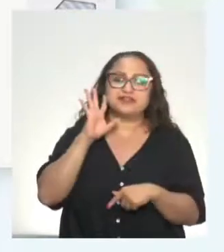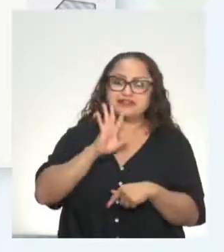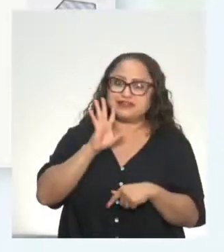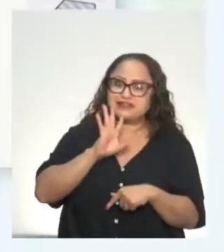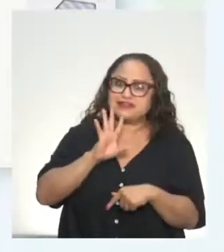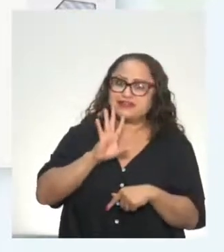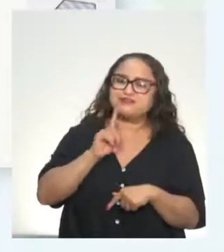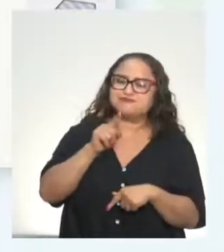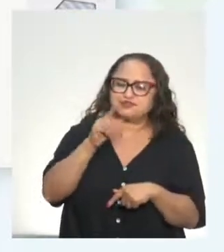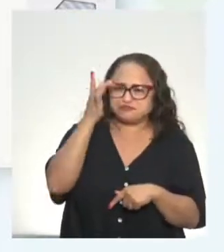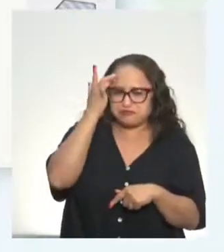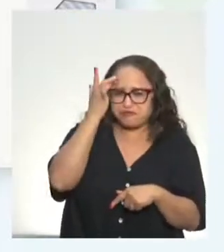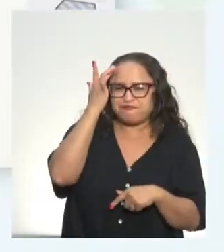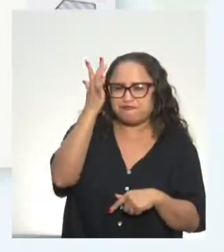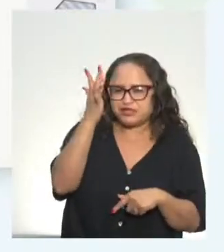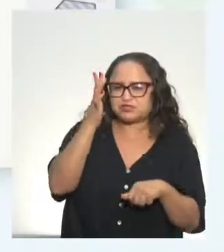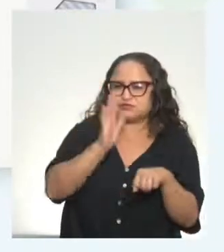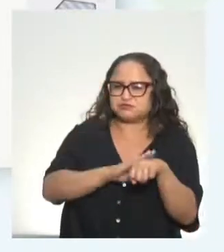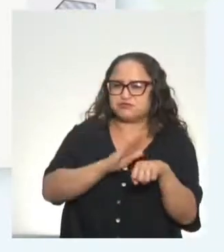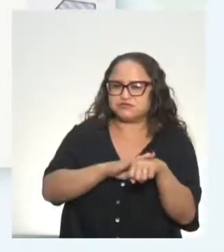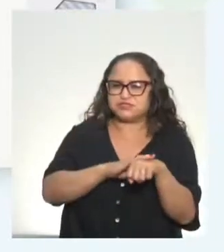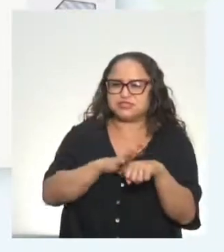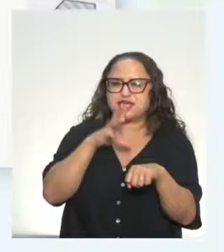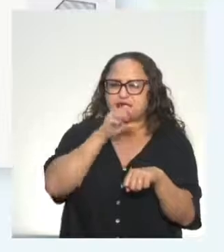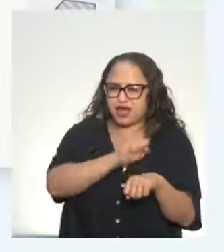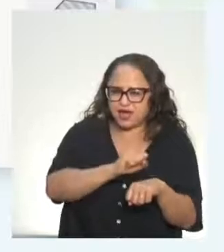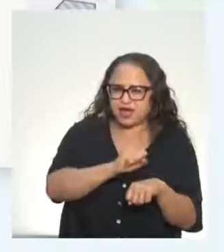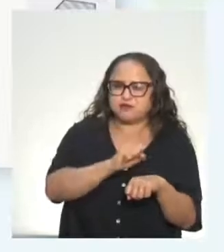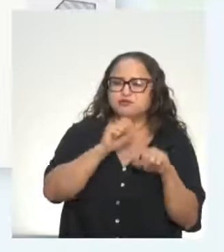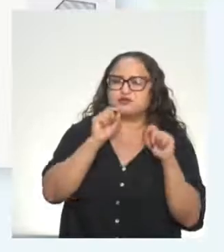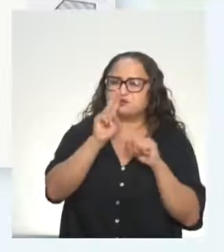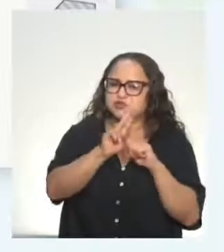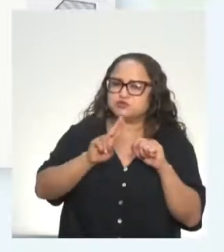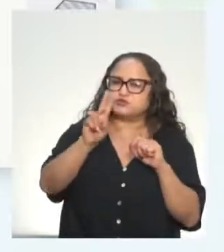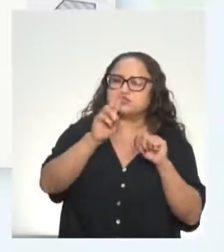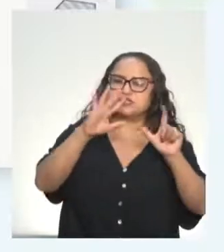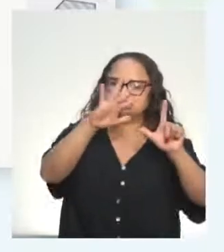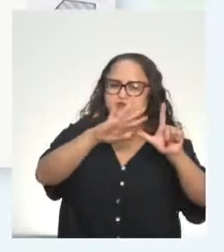têm facilidade para lidar com essas ferramentas.